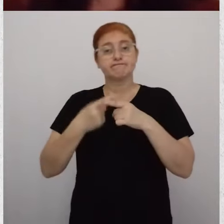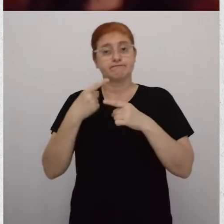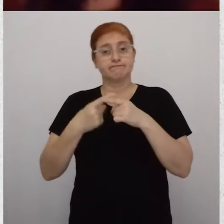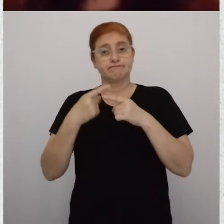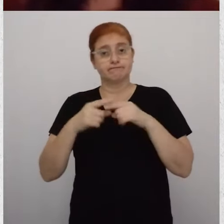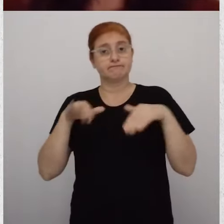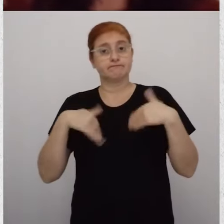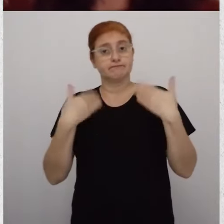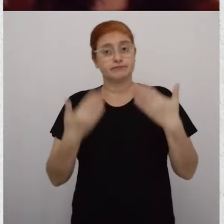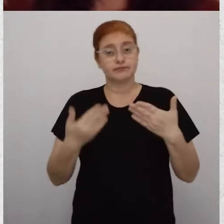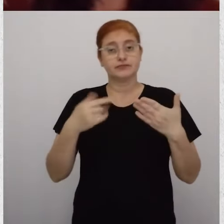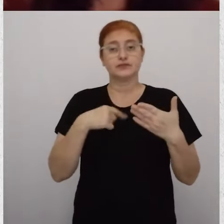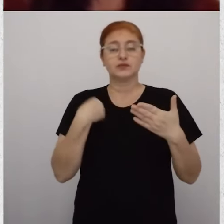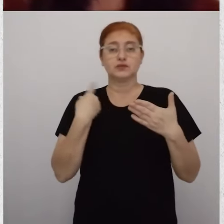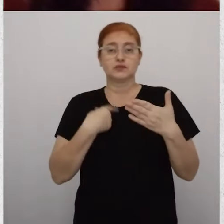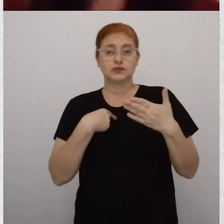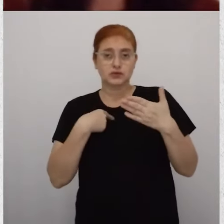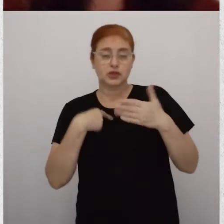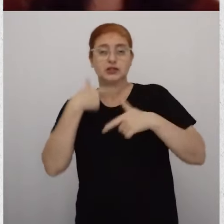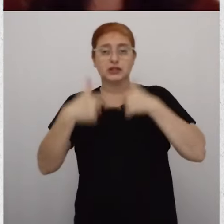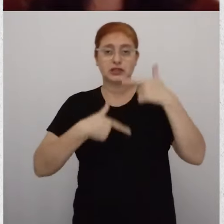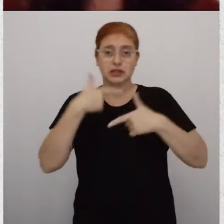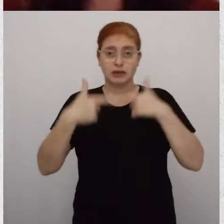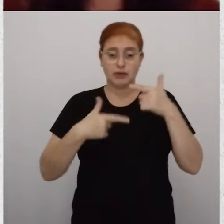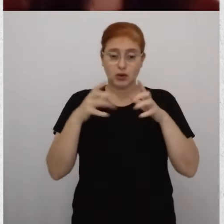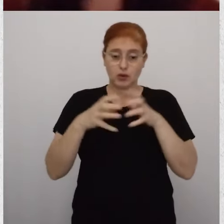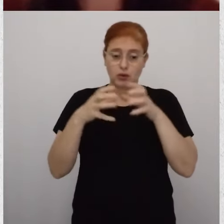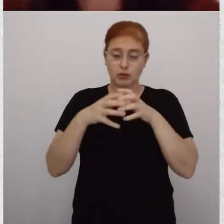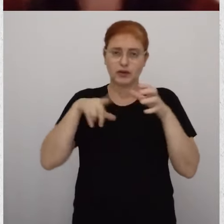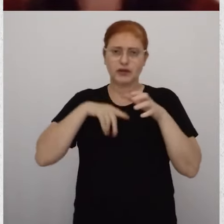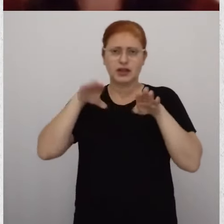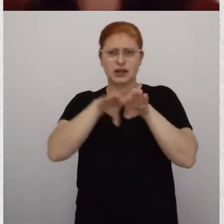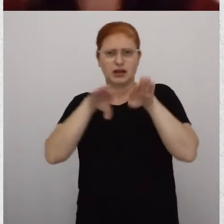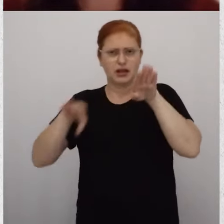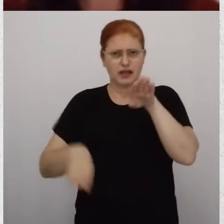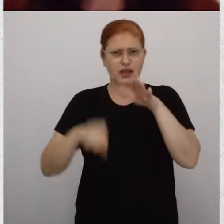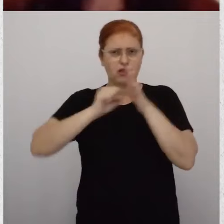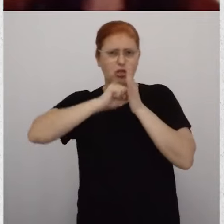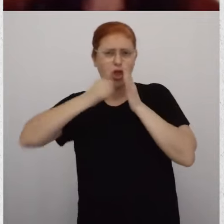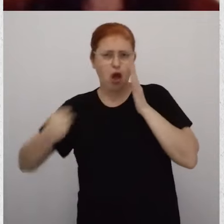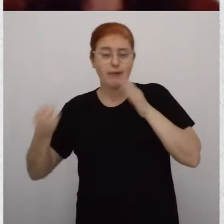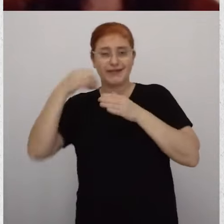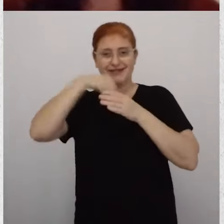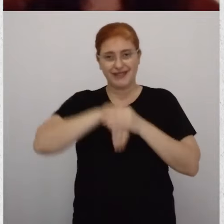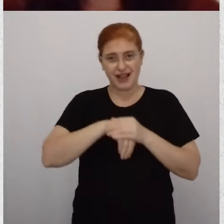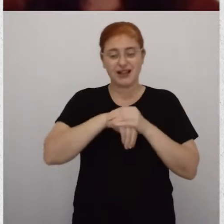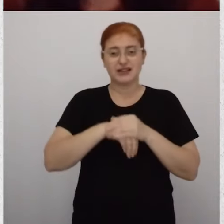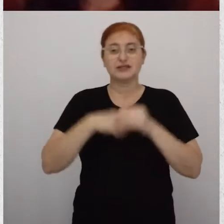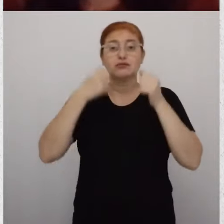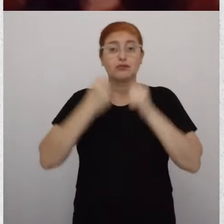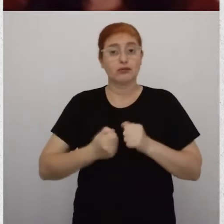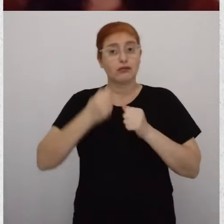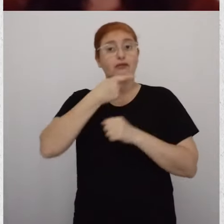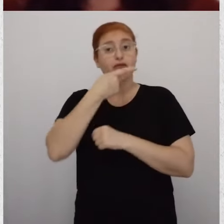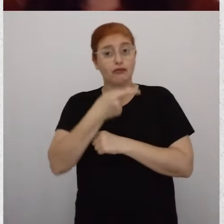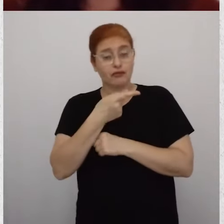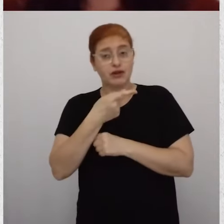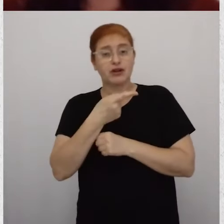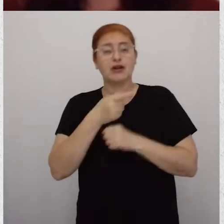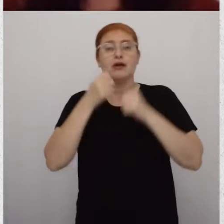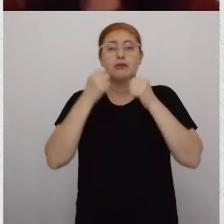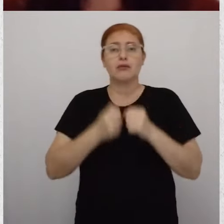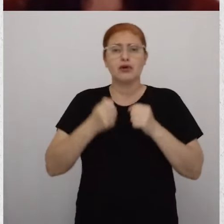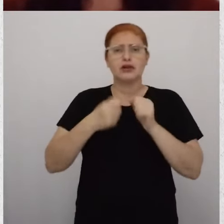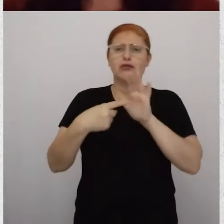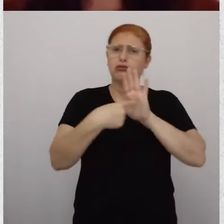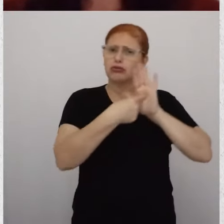gente lida com grupos que têm desigualdades muito grandes, internas, assim, poder falar, poder fazer